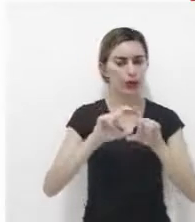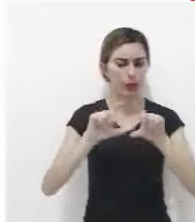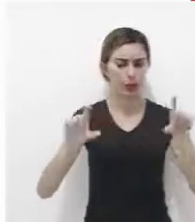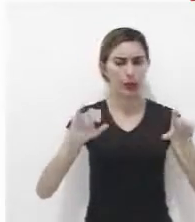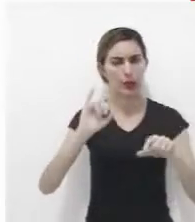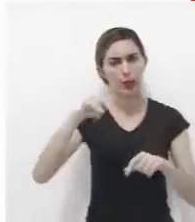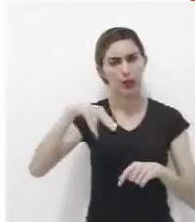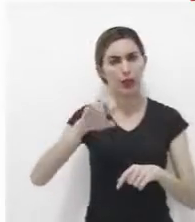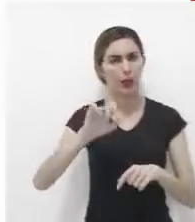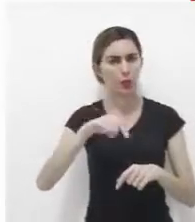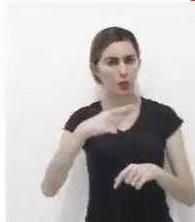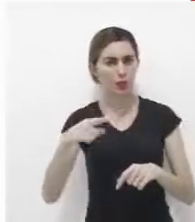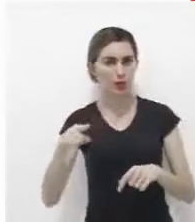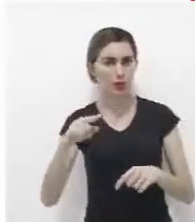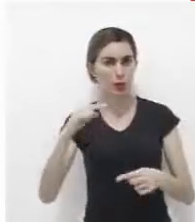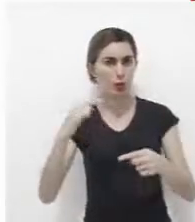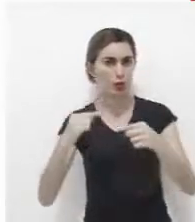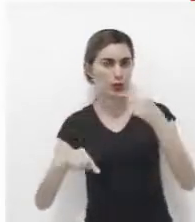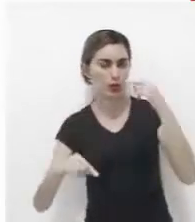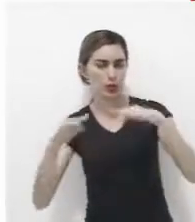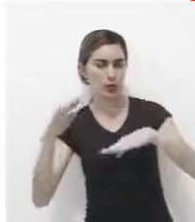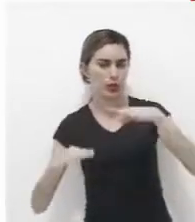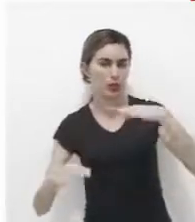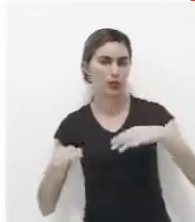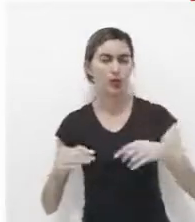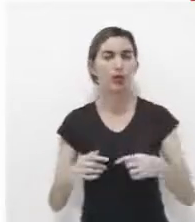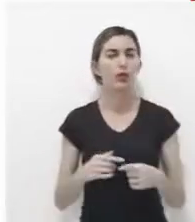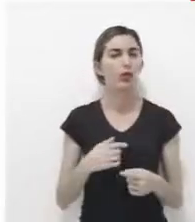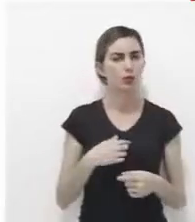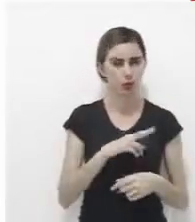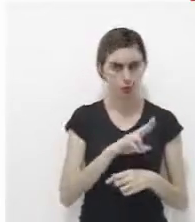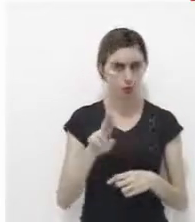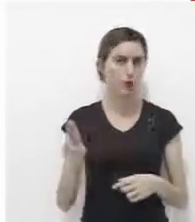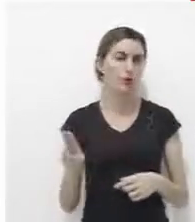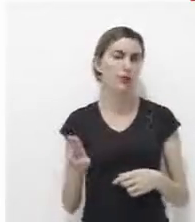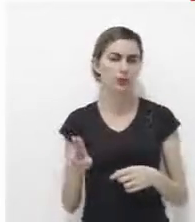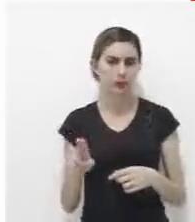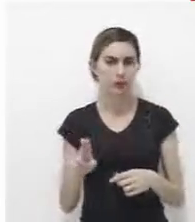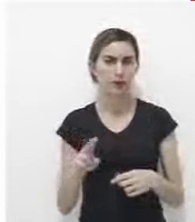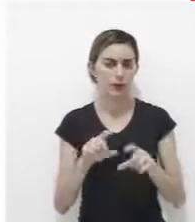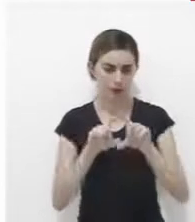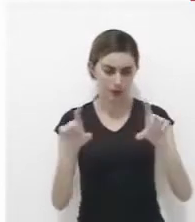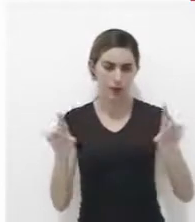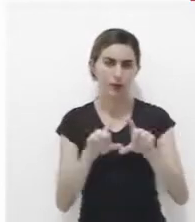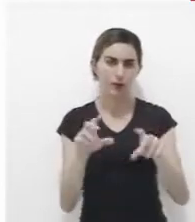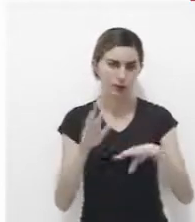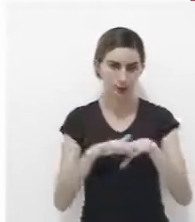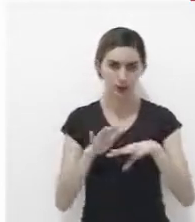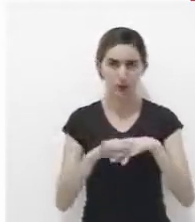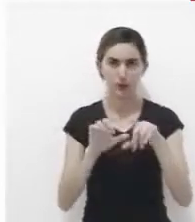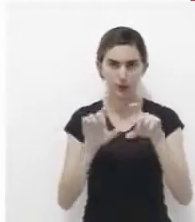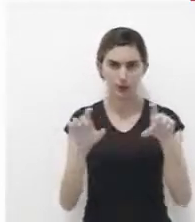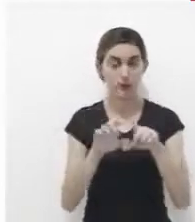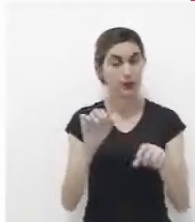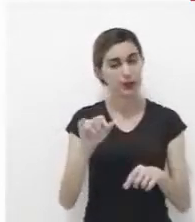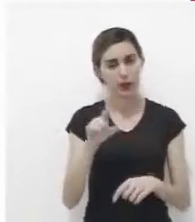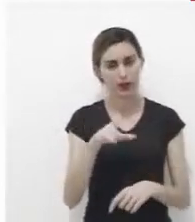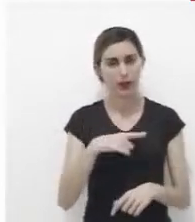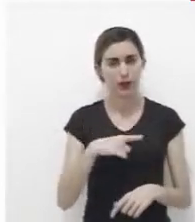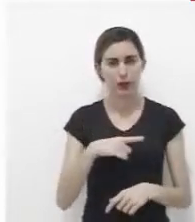a inequação ou a desigualdade. É assim que nós chamamos essa sentença